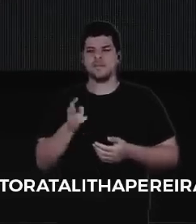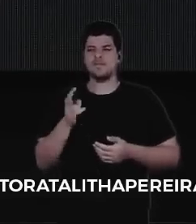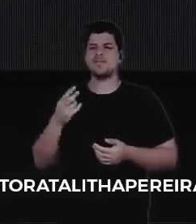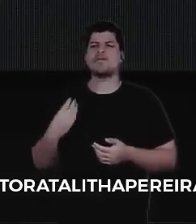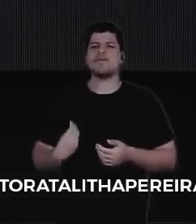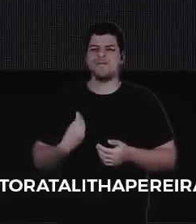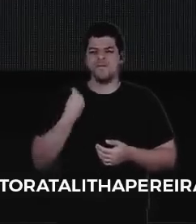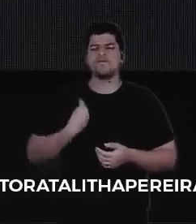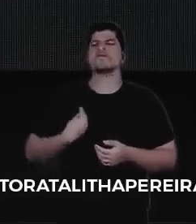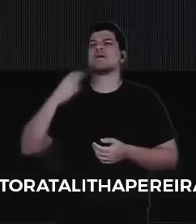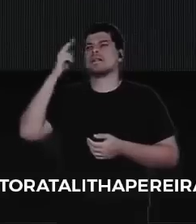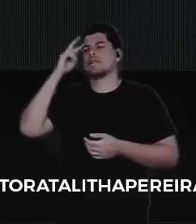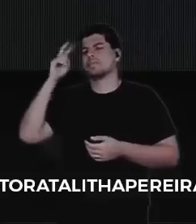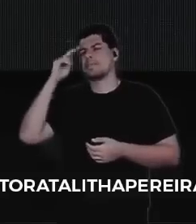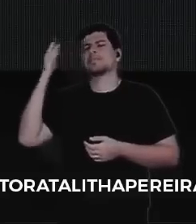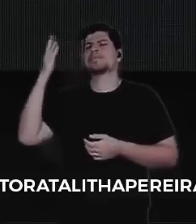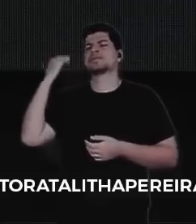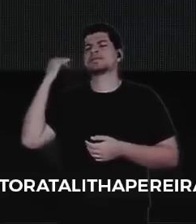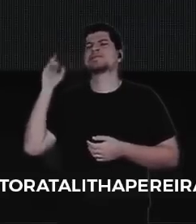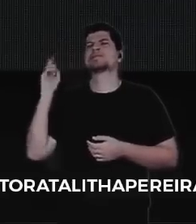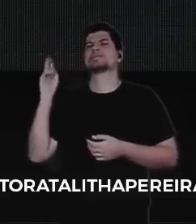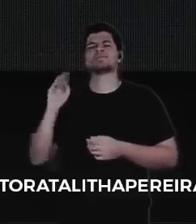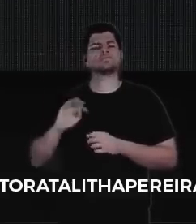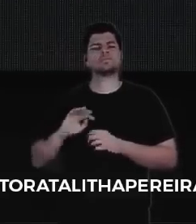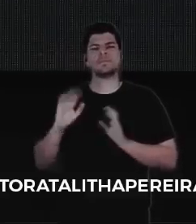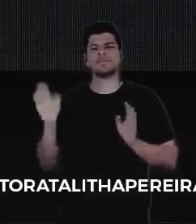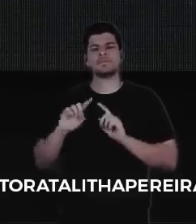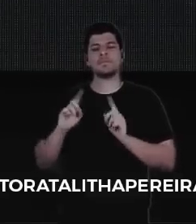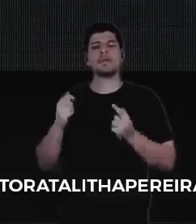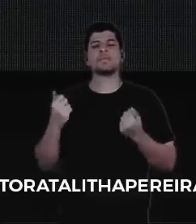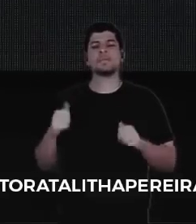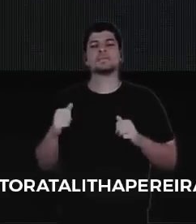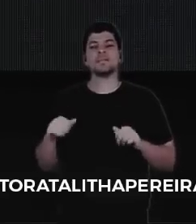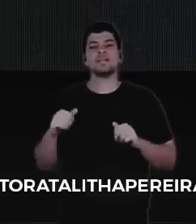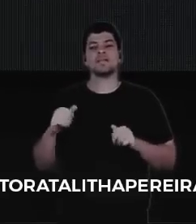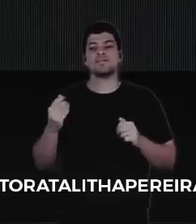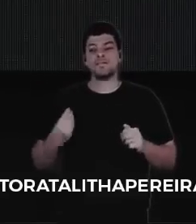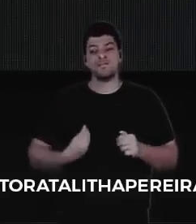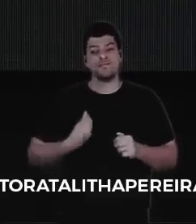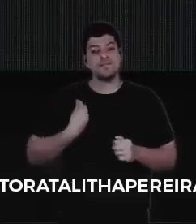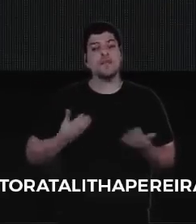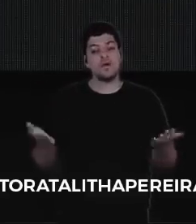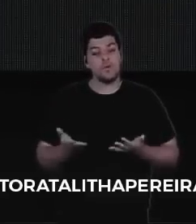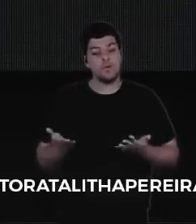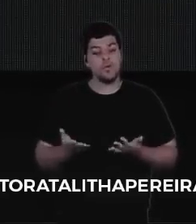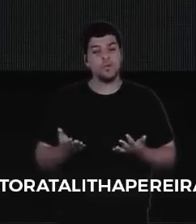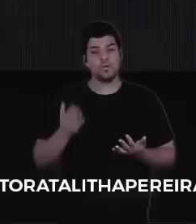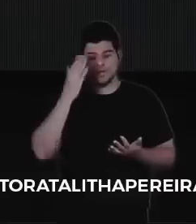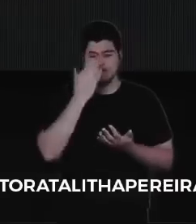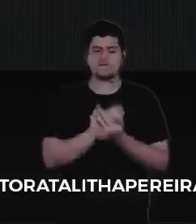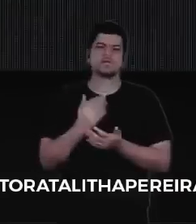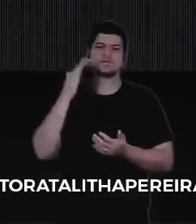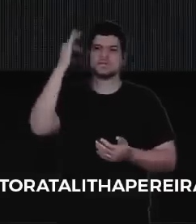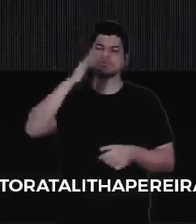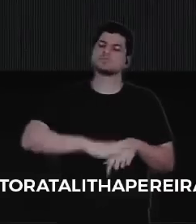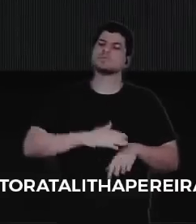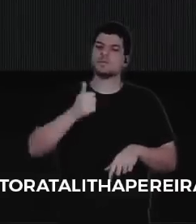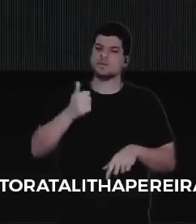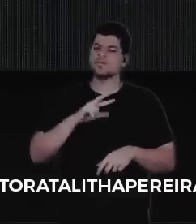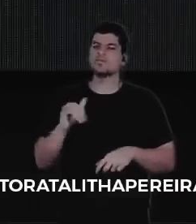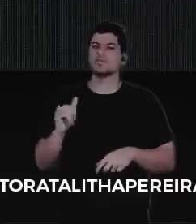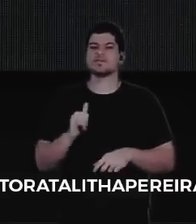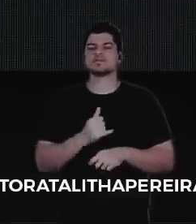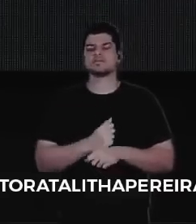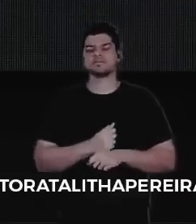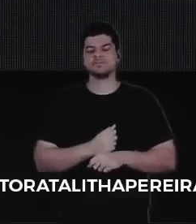Não. Vamos viver o hoje, acreditando que o amanhã vai ser muito melhor do que